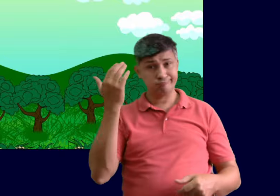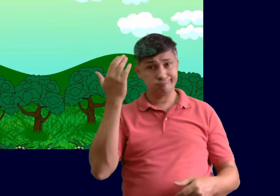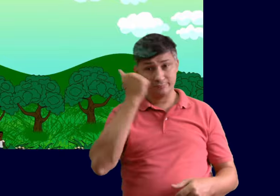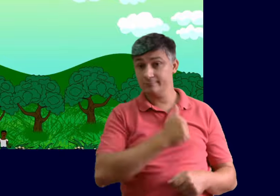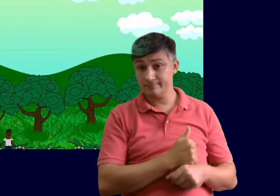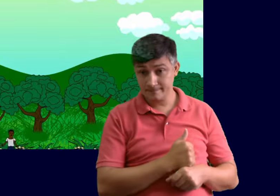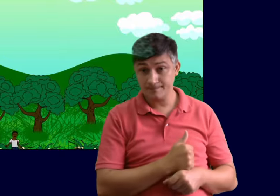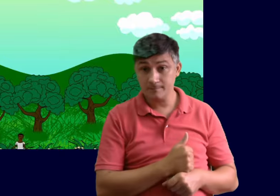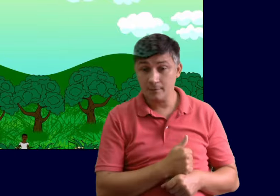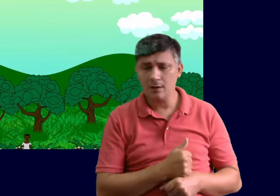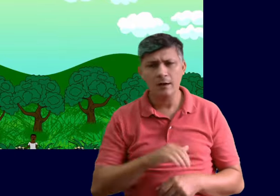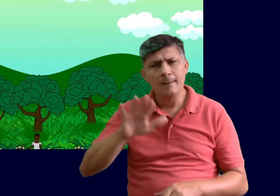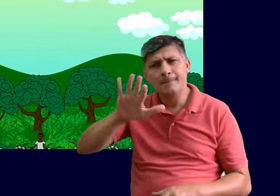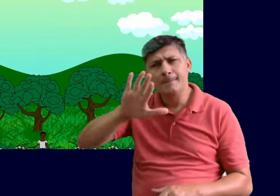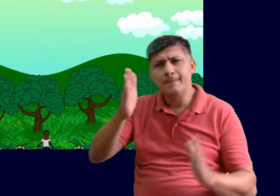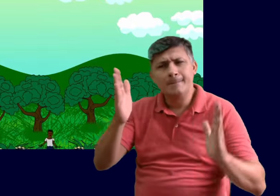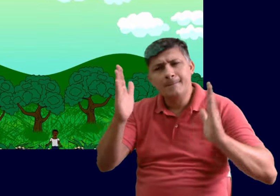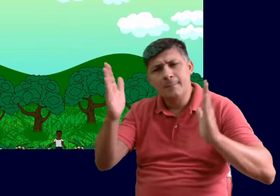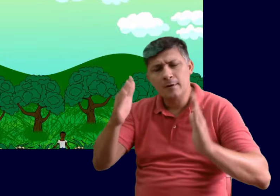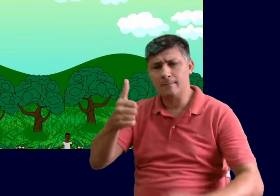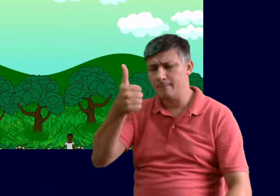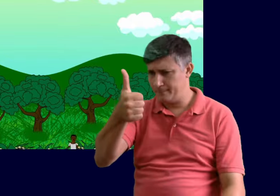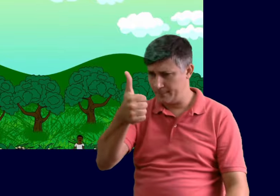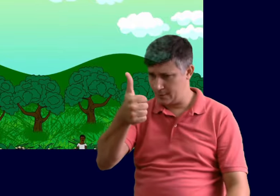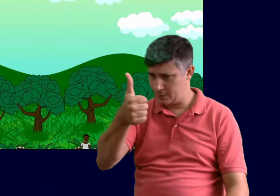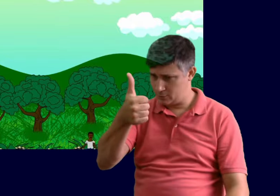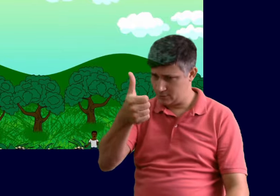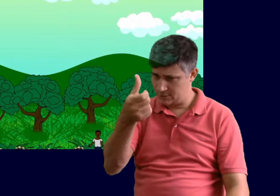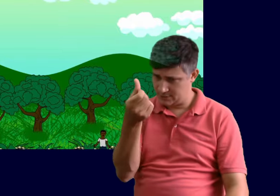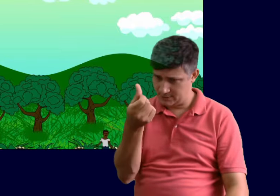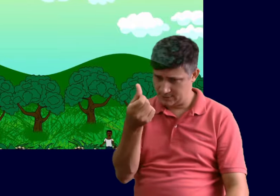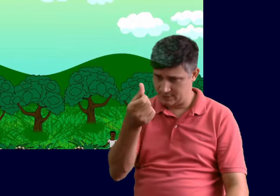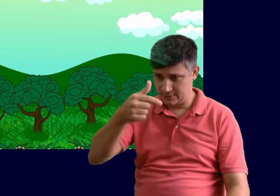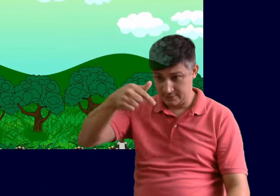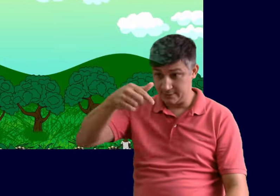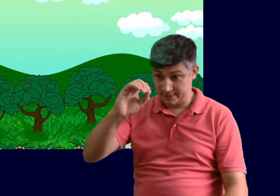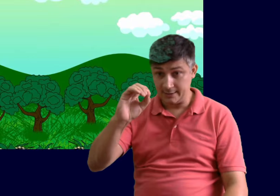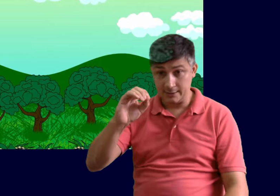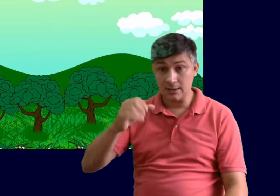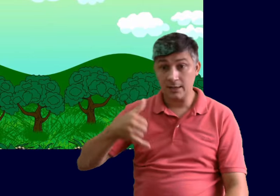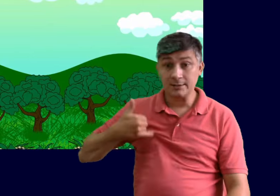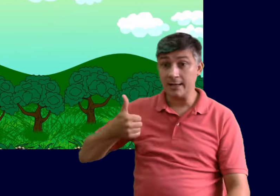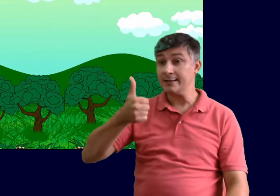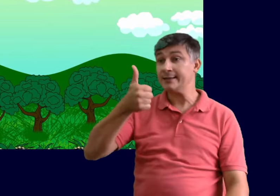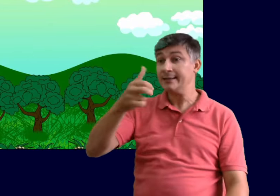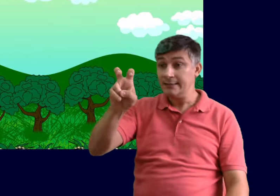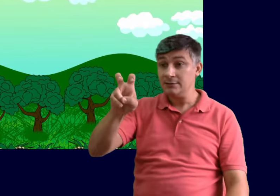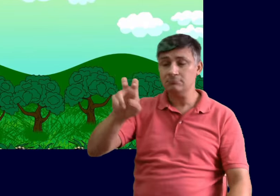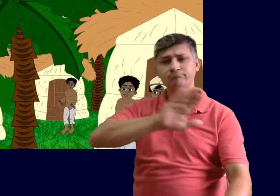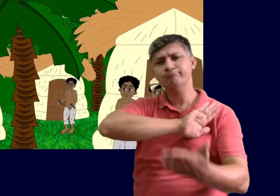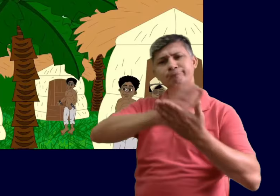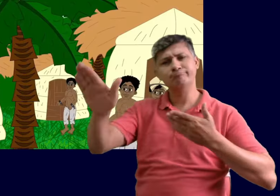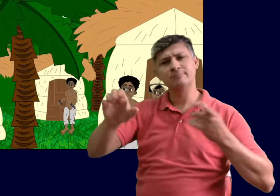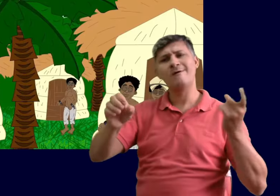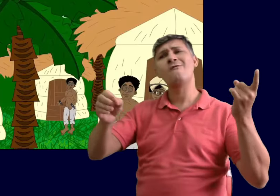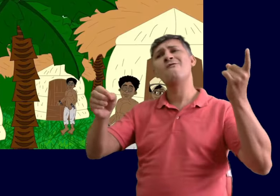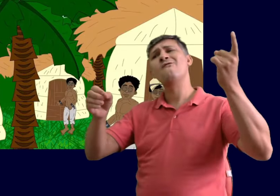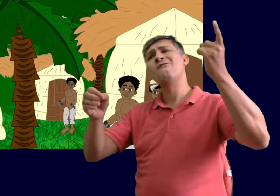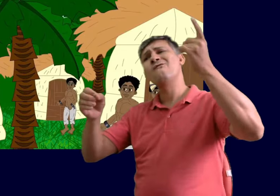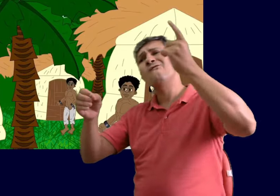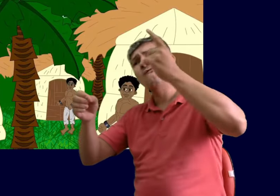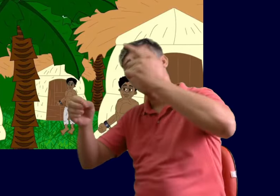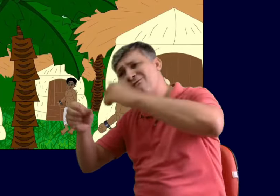Por volta de 1670, com 15 anos, Zumbi fugiu e voltou para o